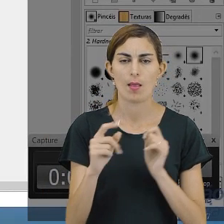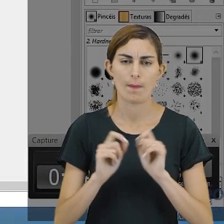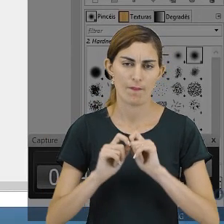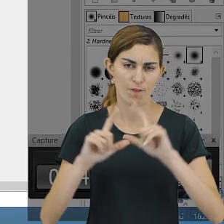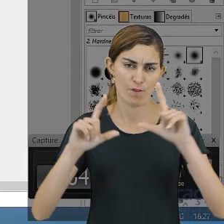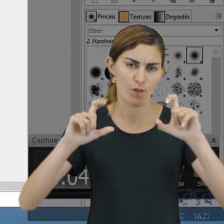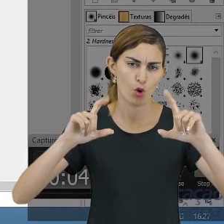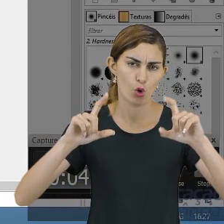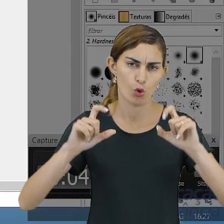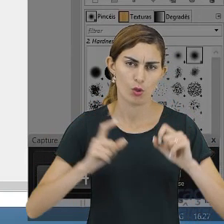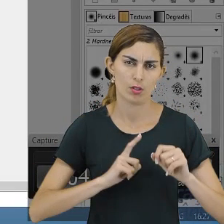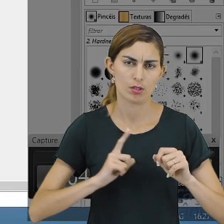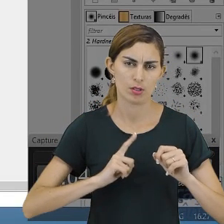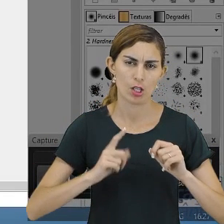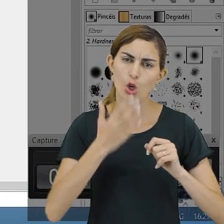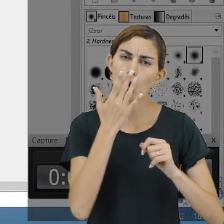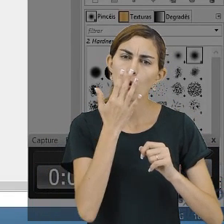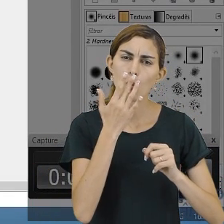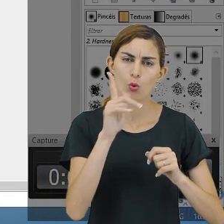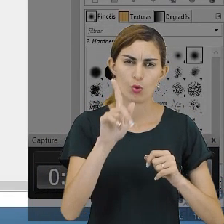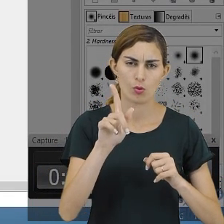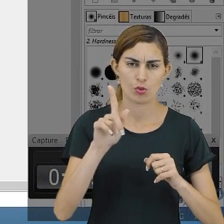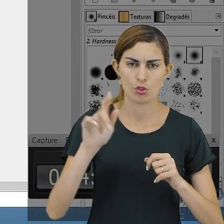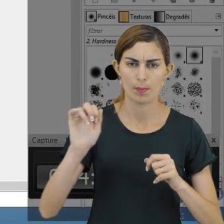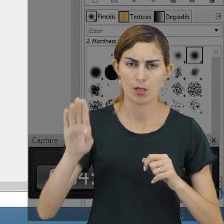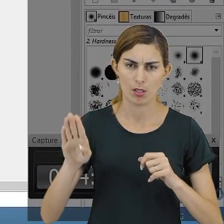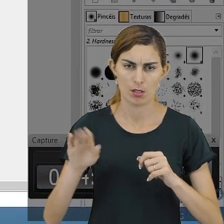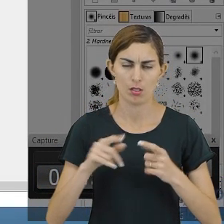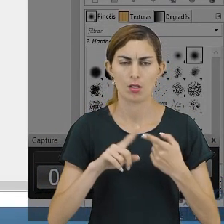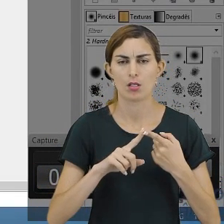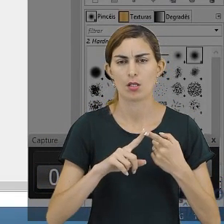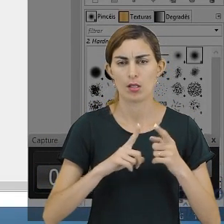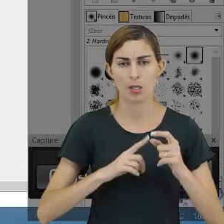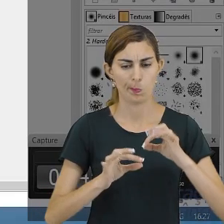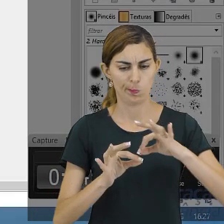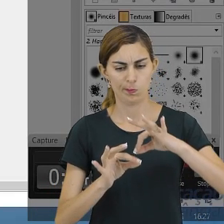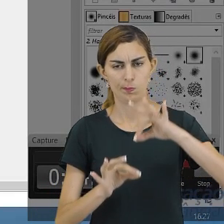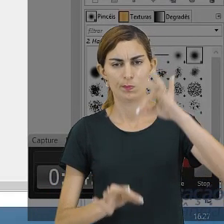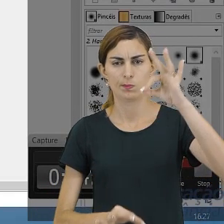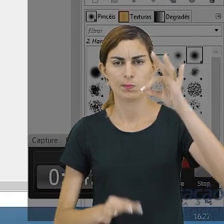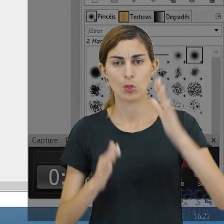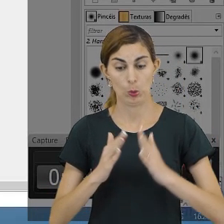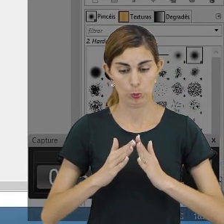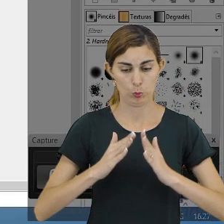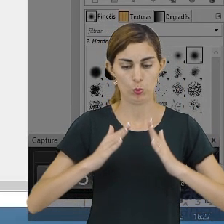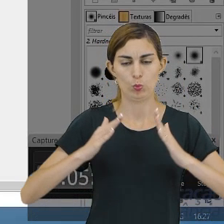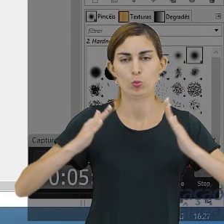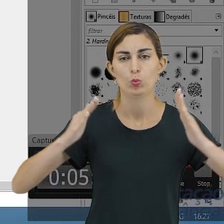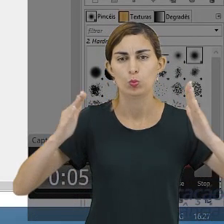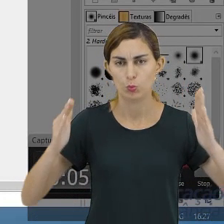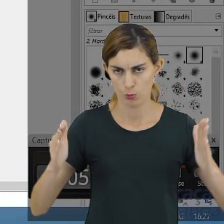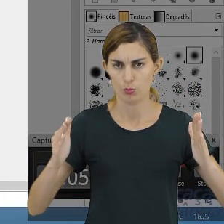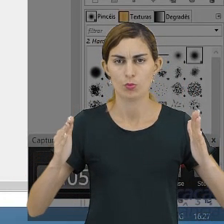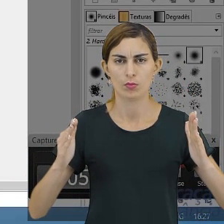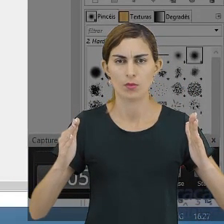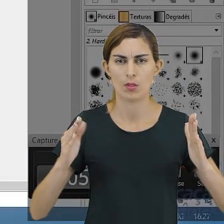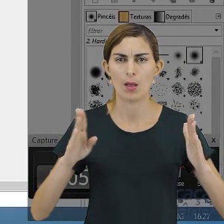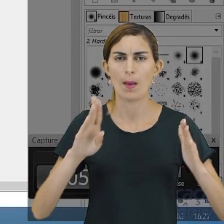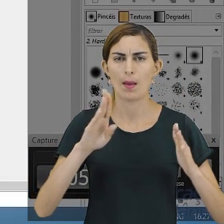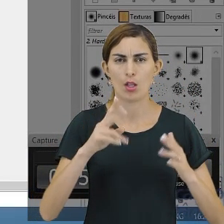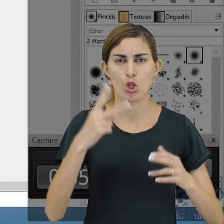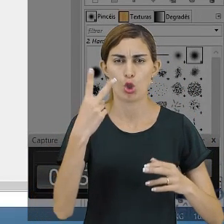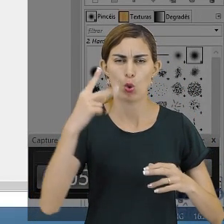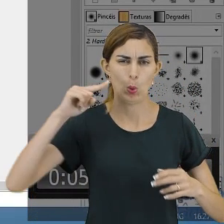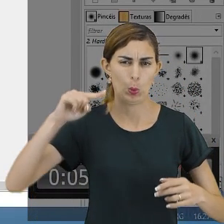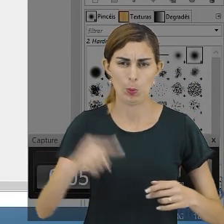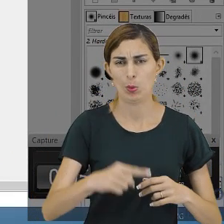uma imagem que tem um sistema de cor RGB e ela tem um tamanho muito maior do que o tamanho do nosso banner. Ela